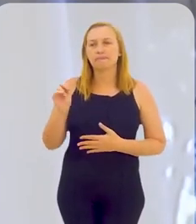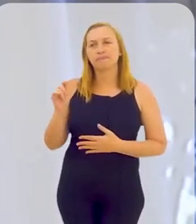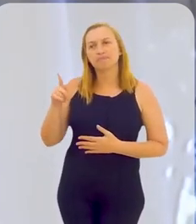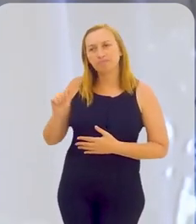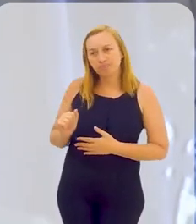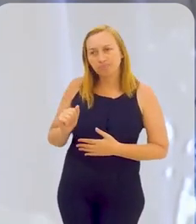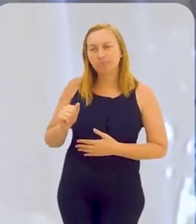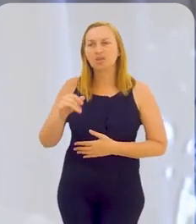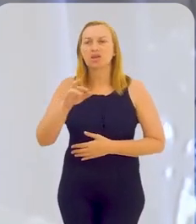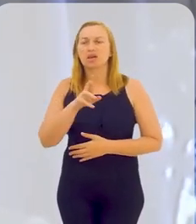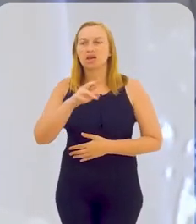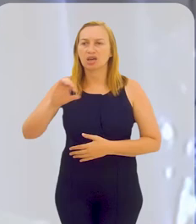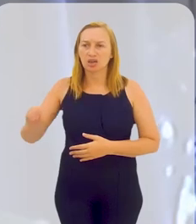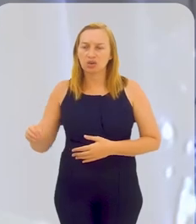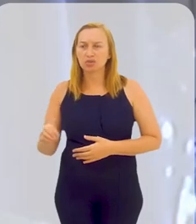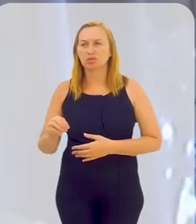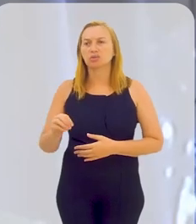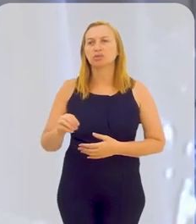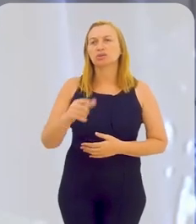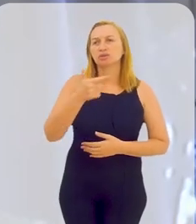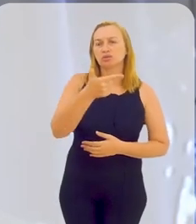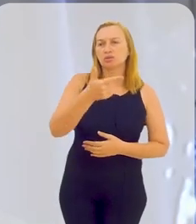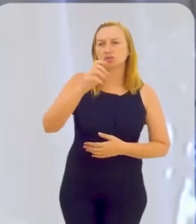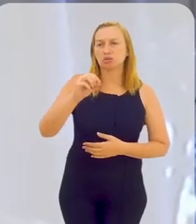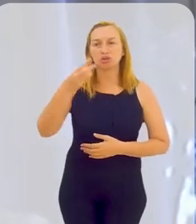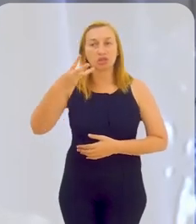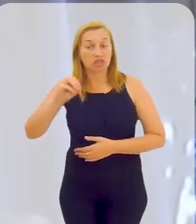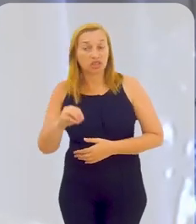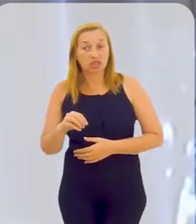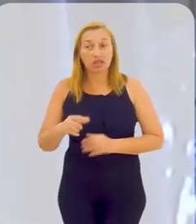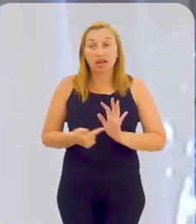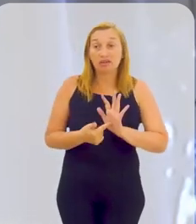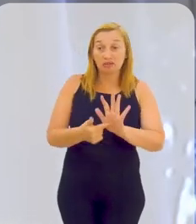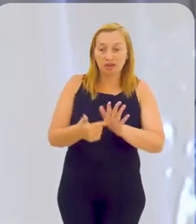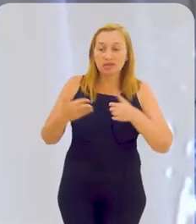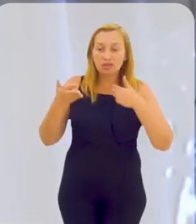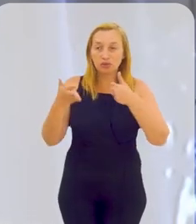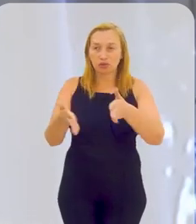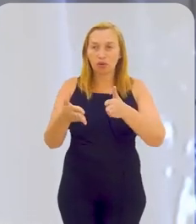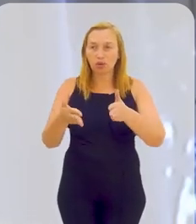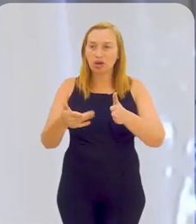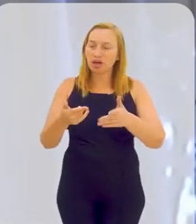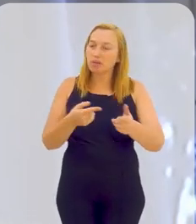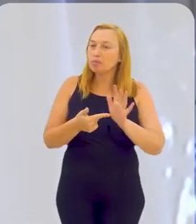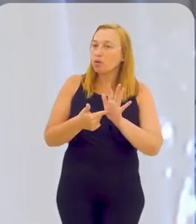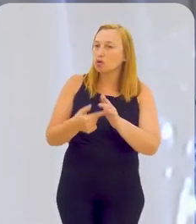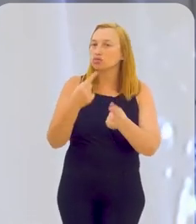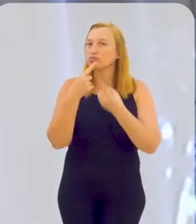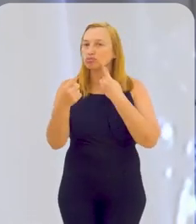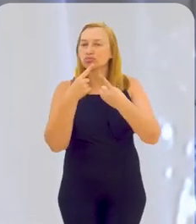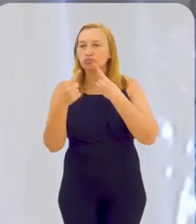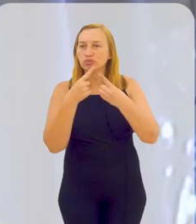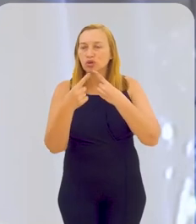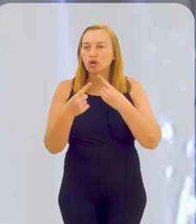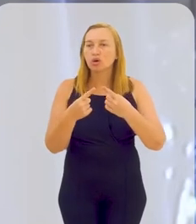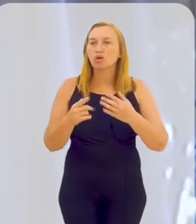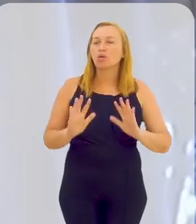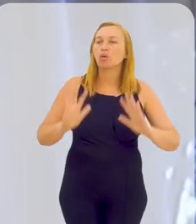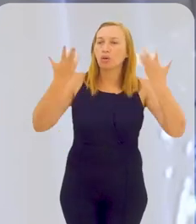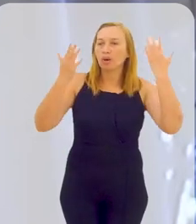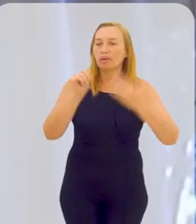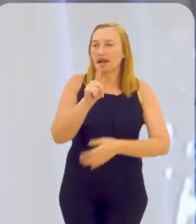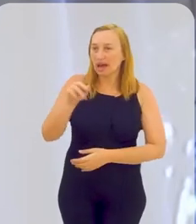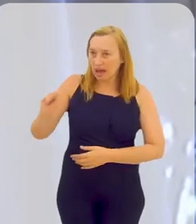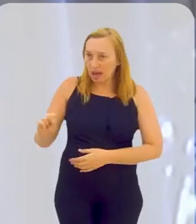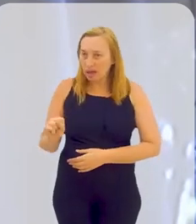a agenda Rio 2030, né, ela traz esse destaque, ela leva essas discussões. O evento que a gente